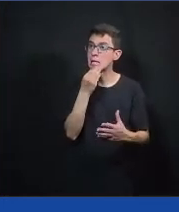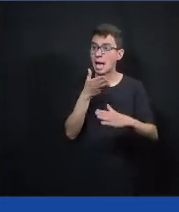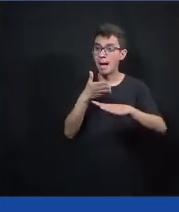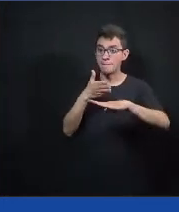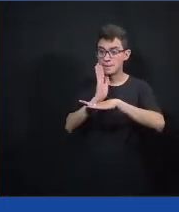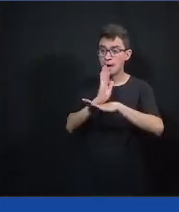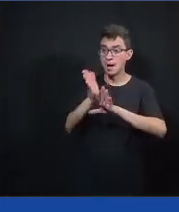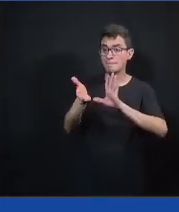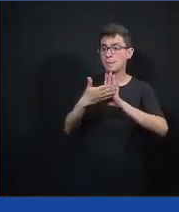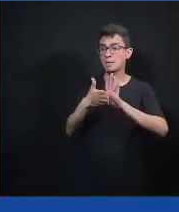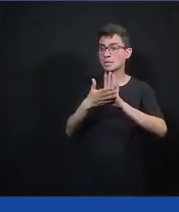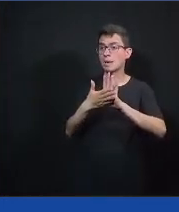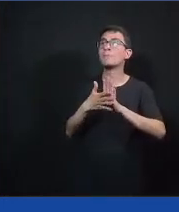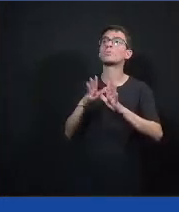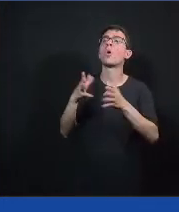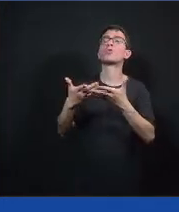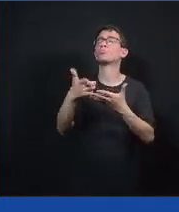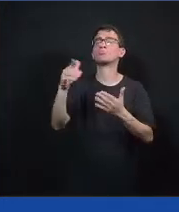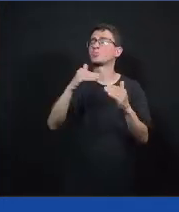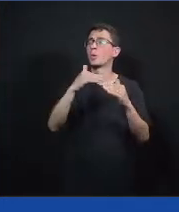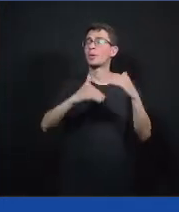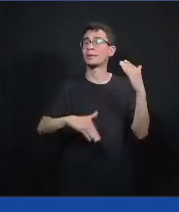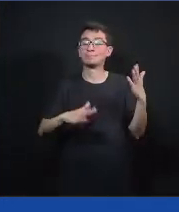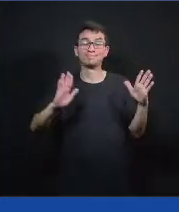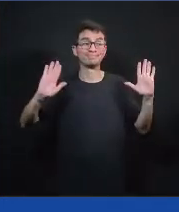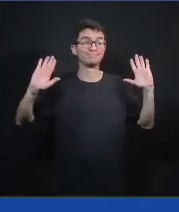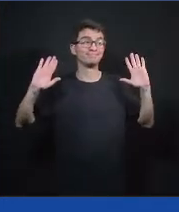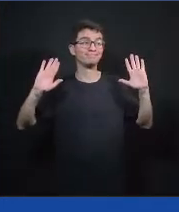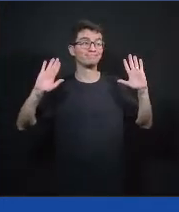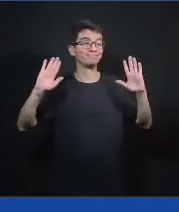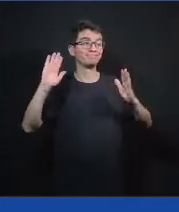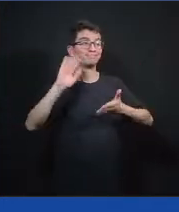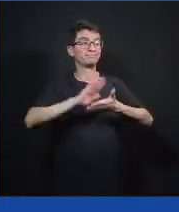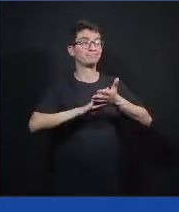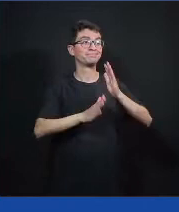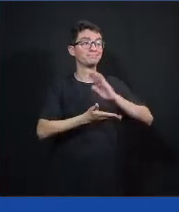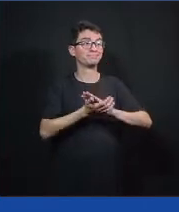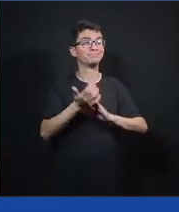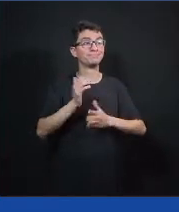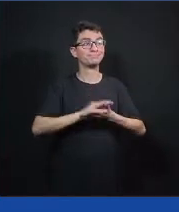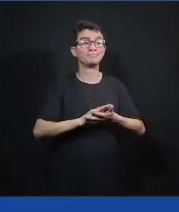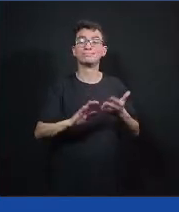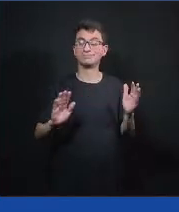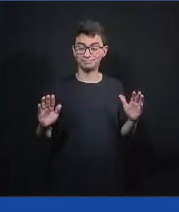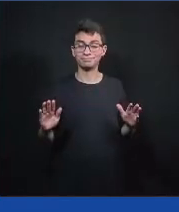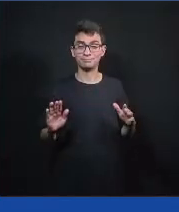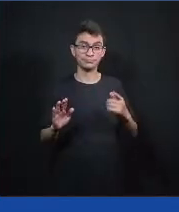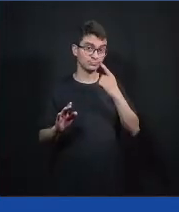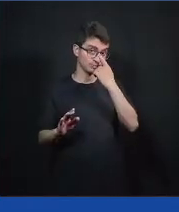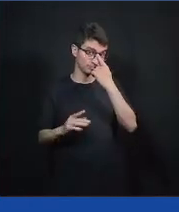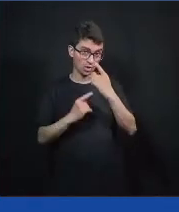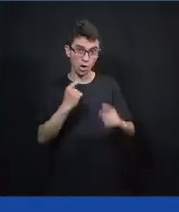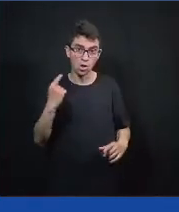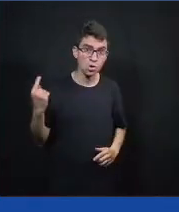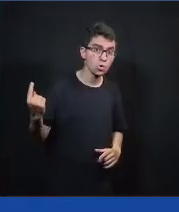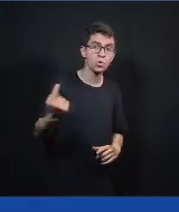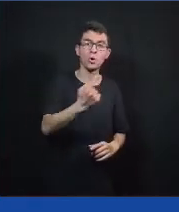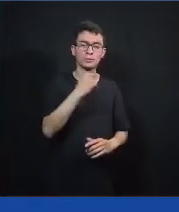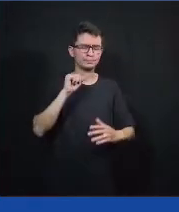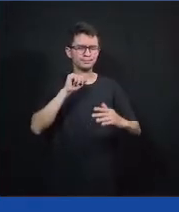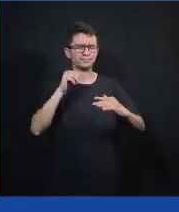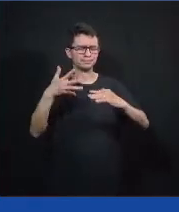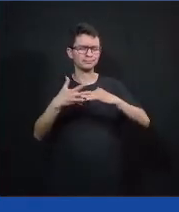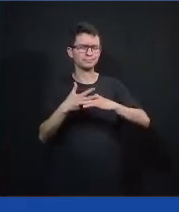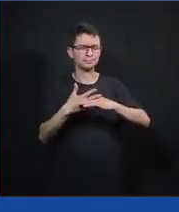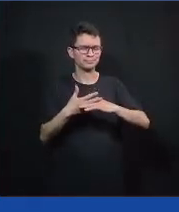proposição, mas os demais parlamentares não quiseram, então ele não conseguiu. E a nossa capacidade, nós como cidadãos, estamos falando de